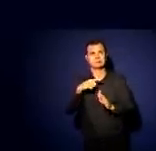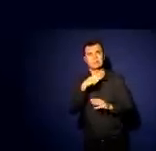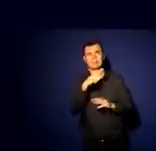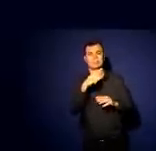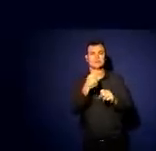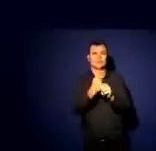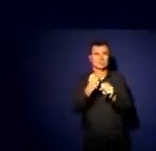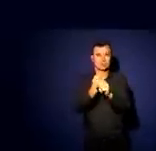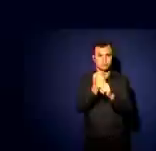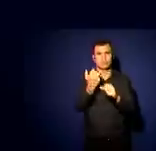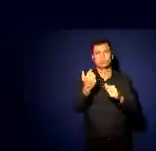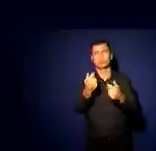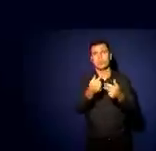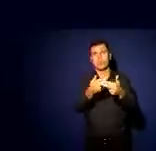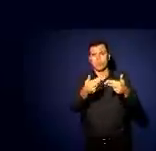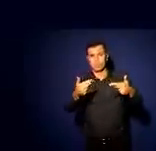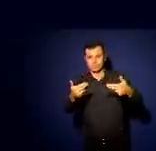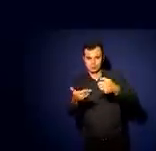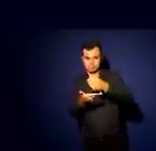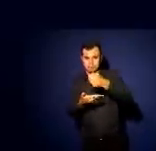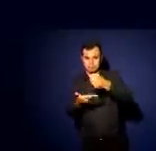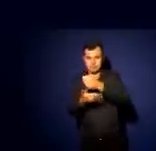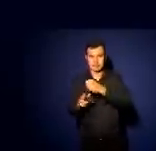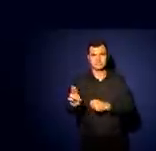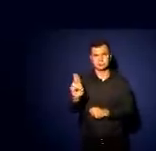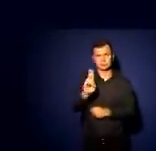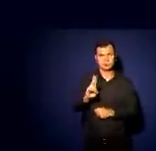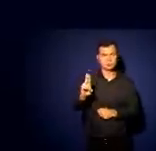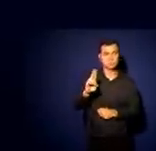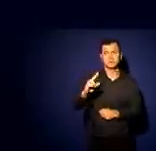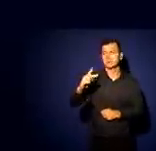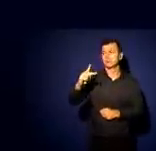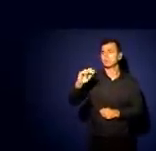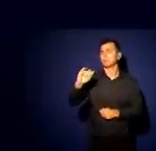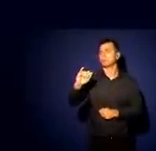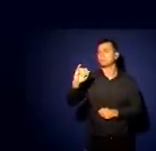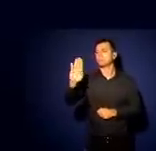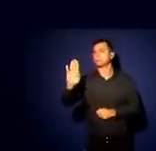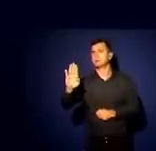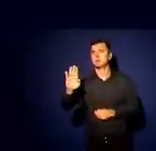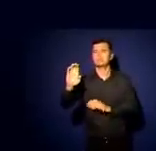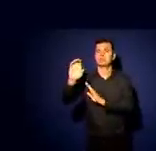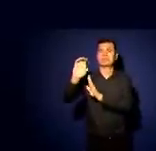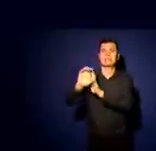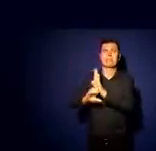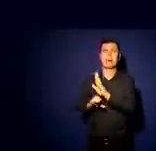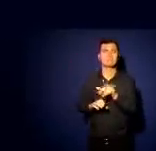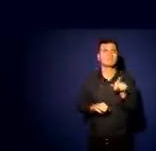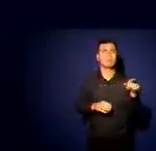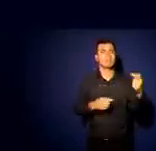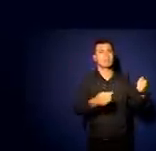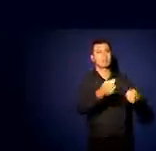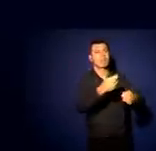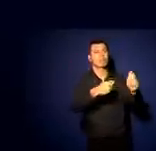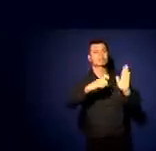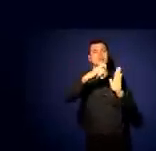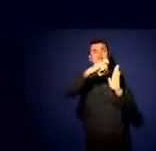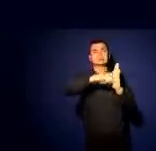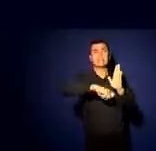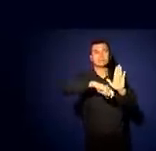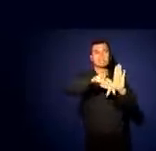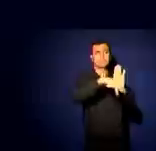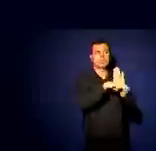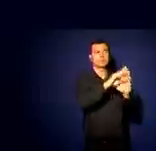consumo básico essas empresas que elas não dependem de PIB elas não dependem muito de crédito a gente vê as negociando em taxas internas de retorno